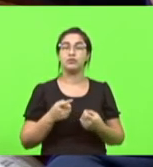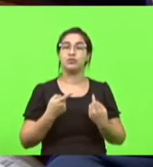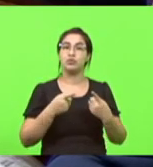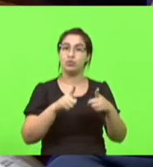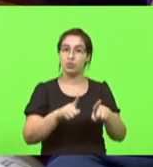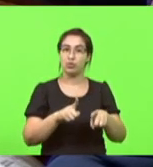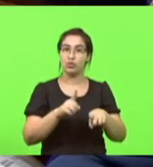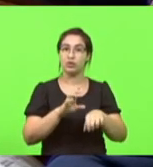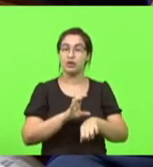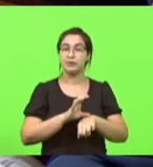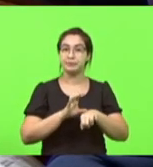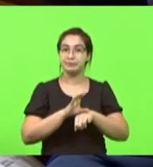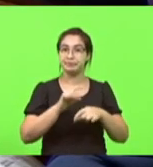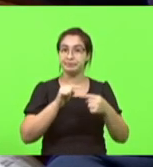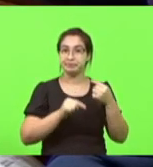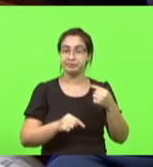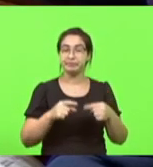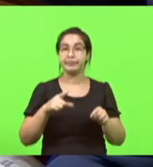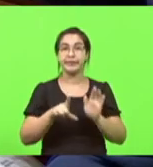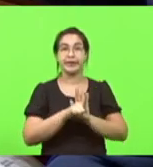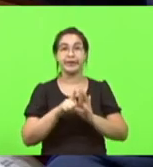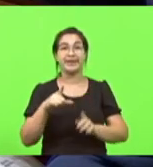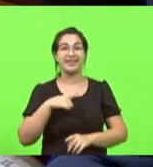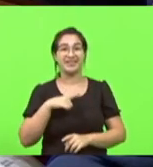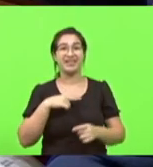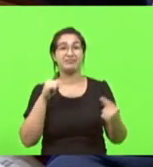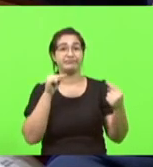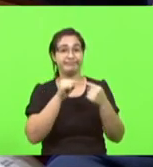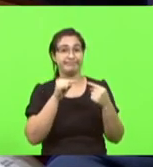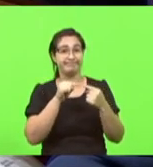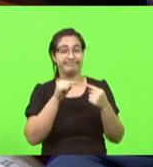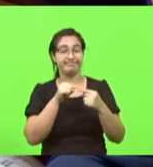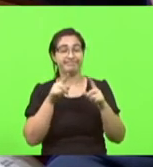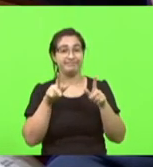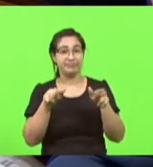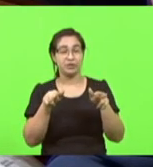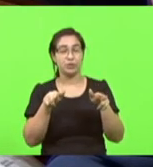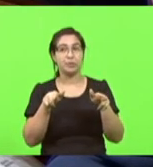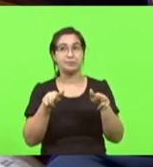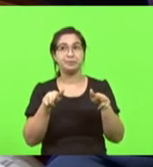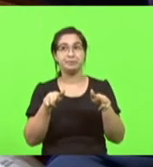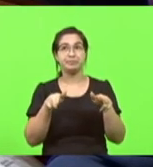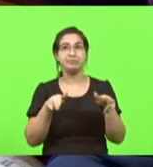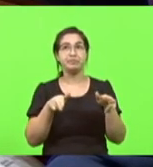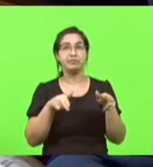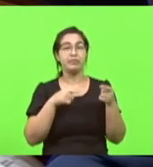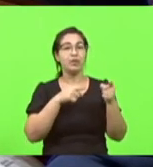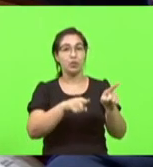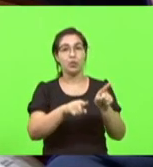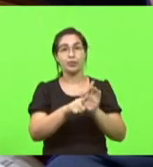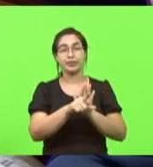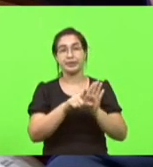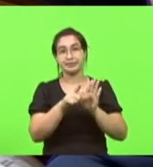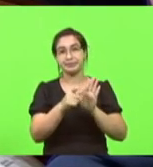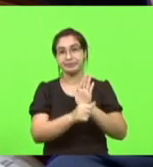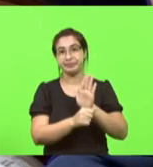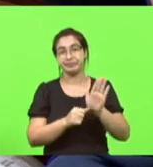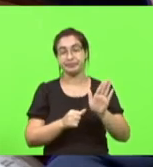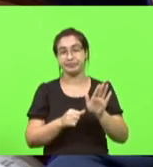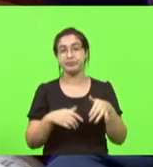lei que tinha o mesmo teor, né, e acabou derrubando essa legislação. Então, por